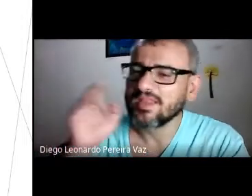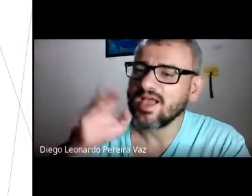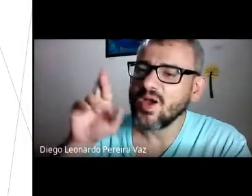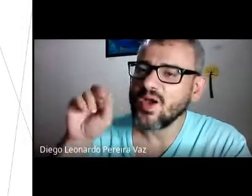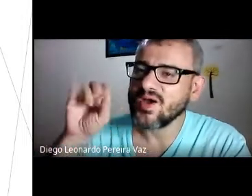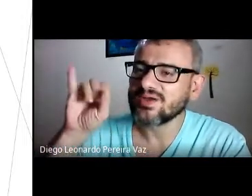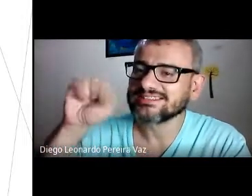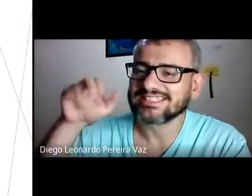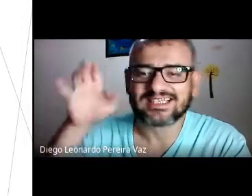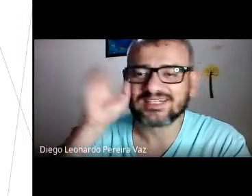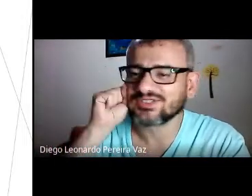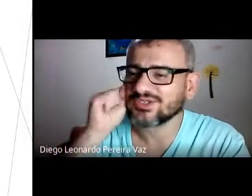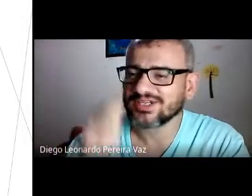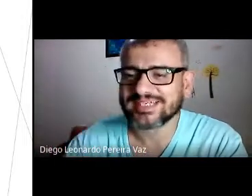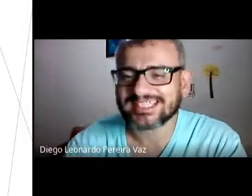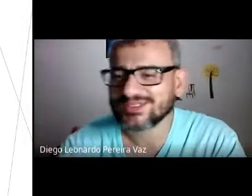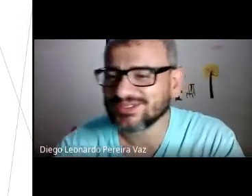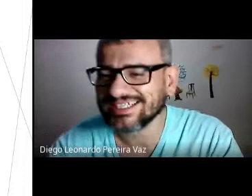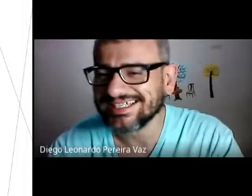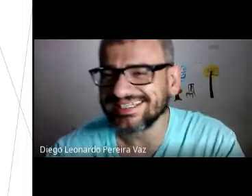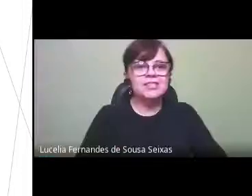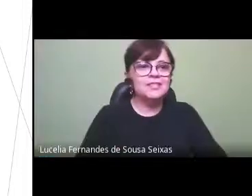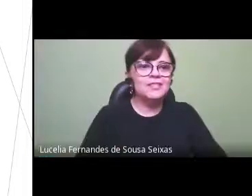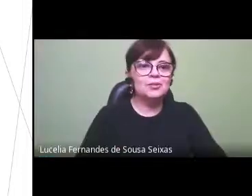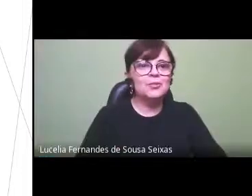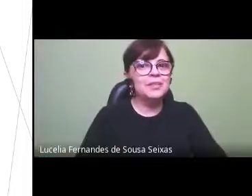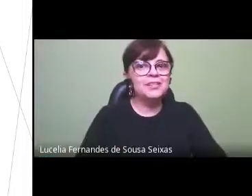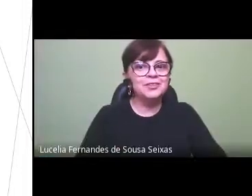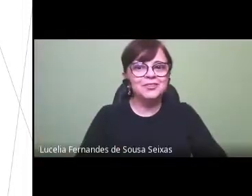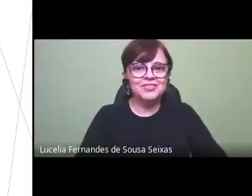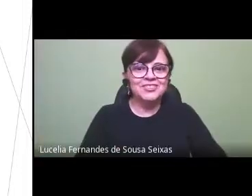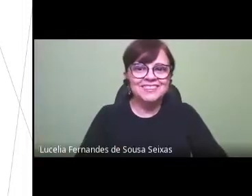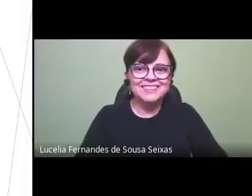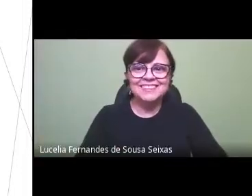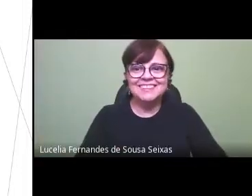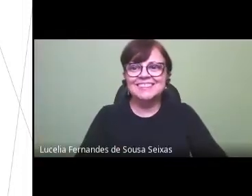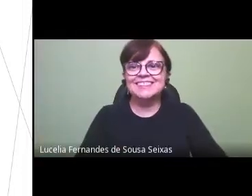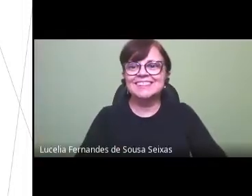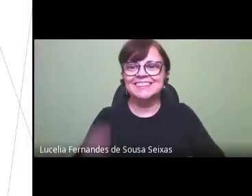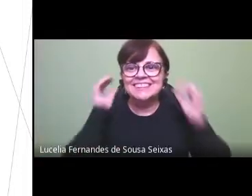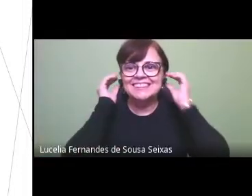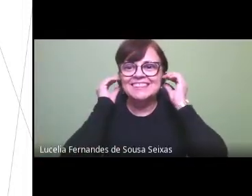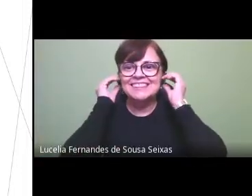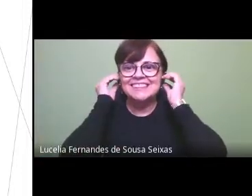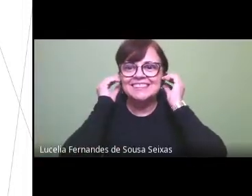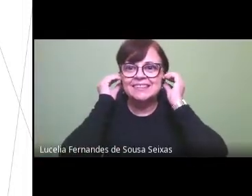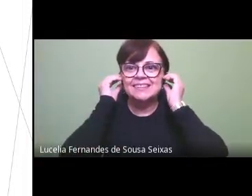Reza, Rosina, tu dormindo. Ah, Rosina está dormindo.